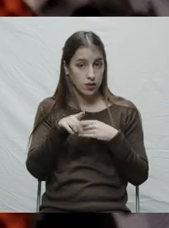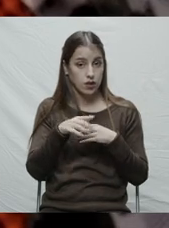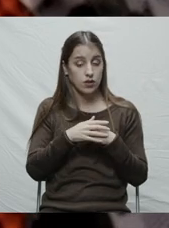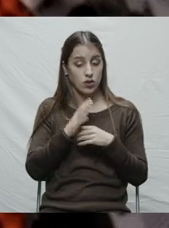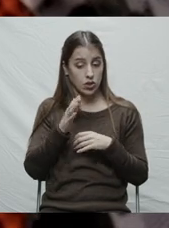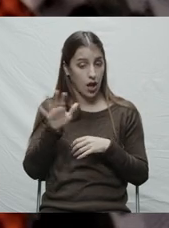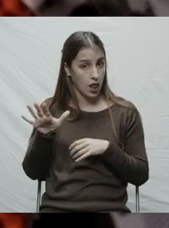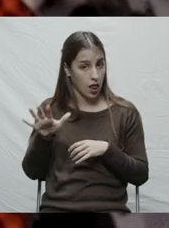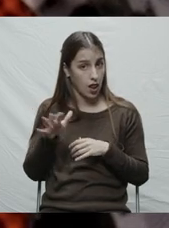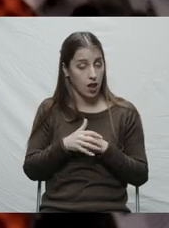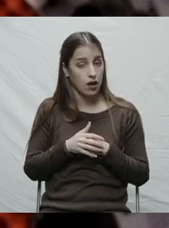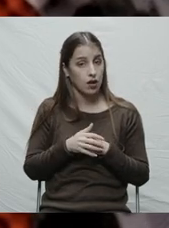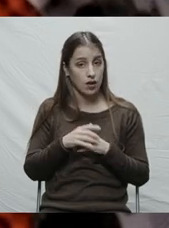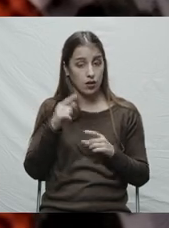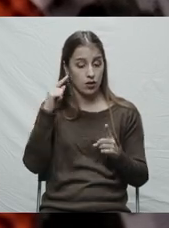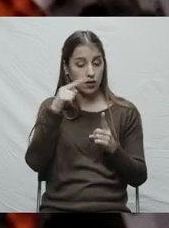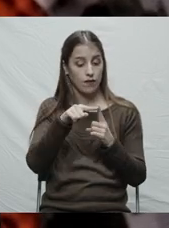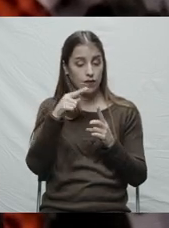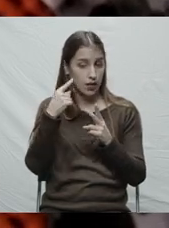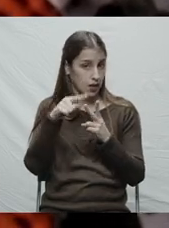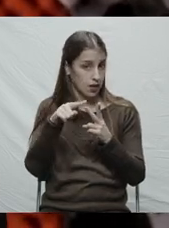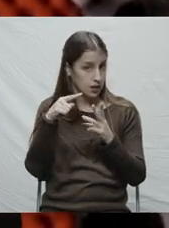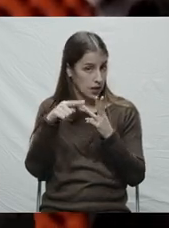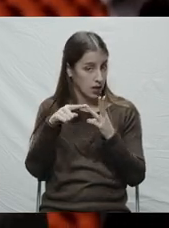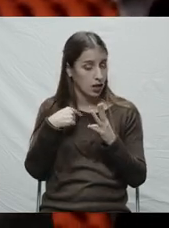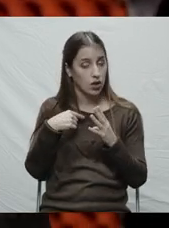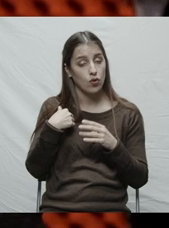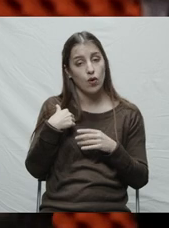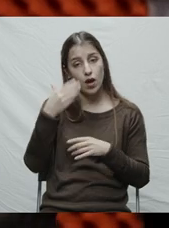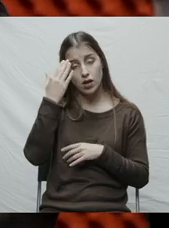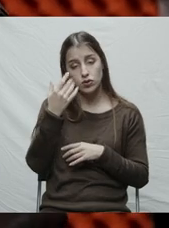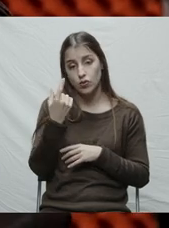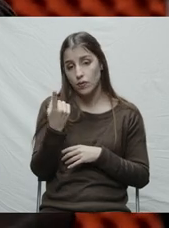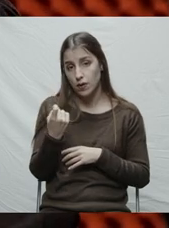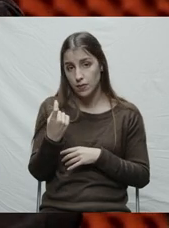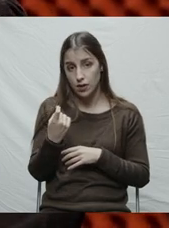e a explicar isso, Todas as referências e prefiro dar aulas nesse sentido. Acho que há sim. uma falta